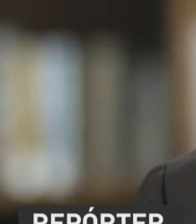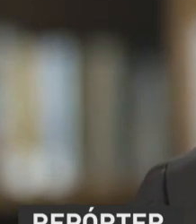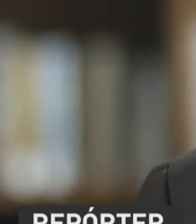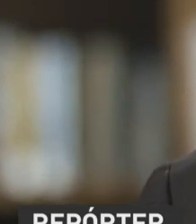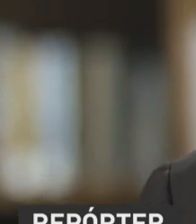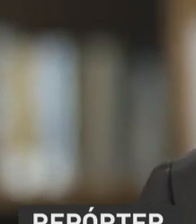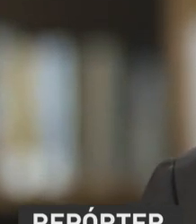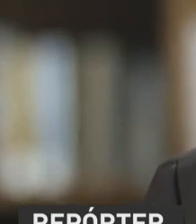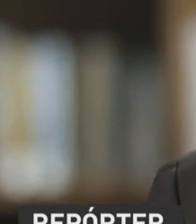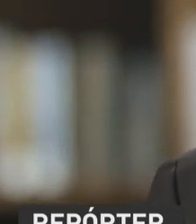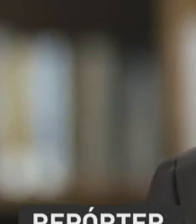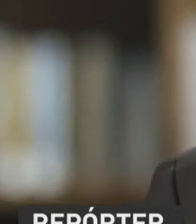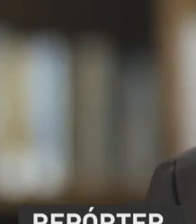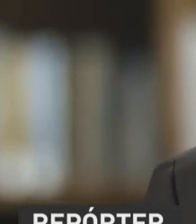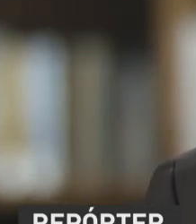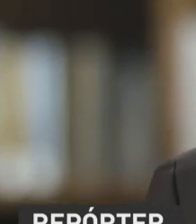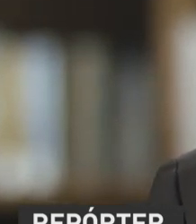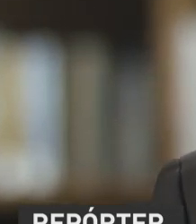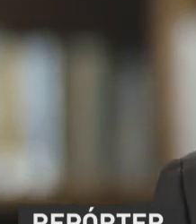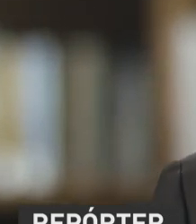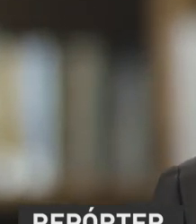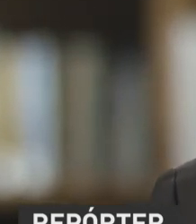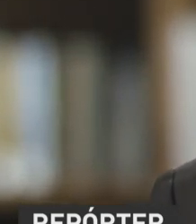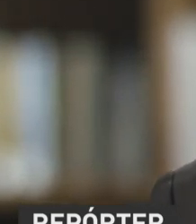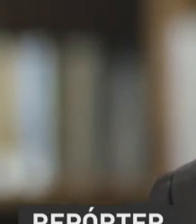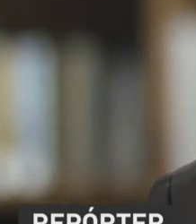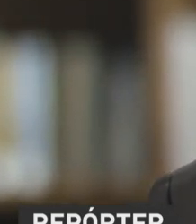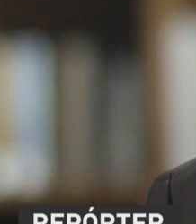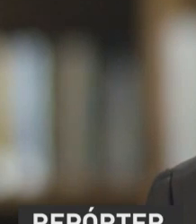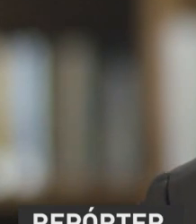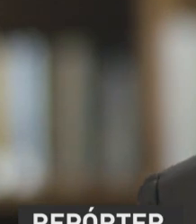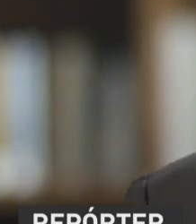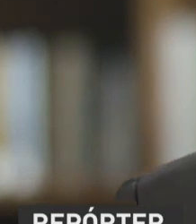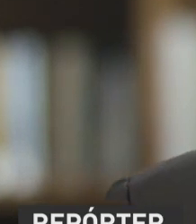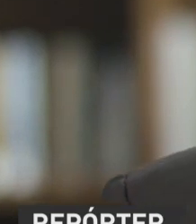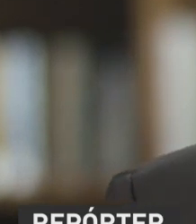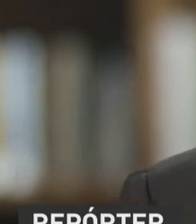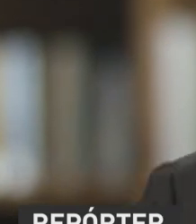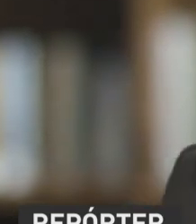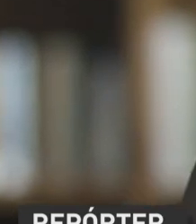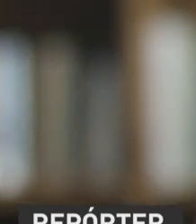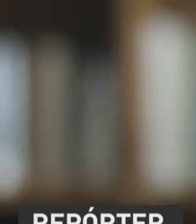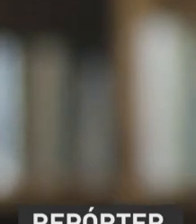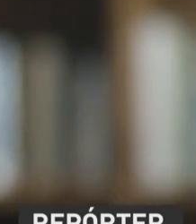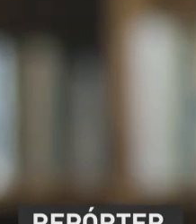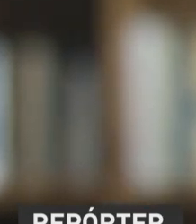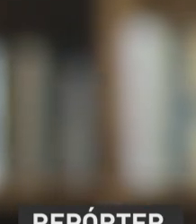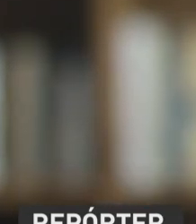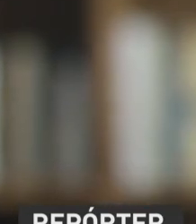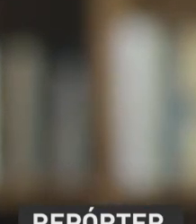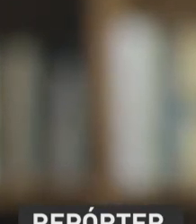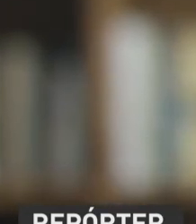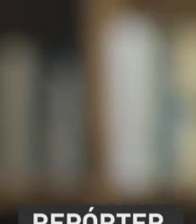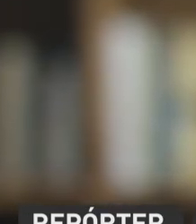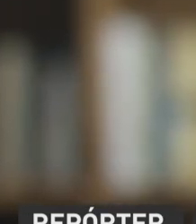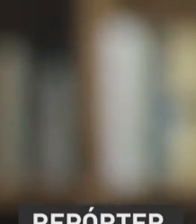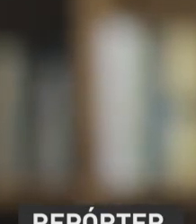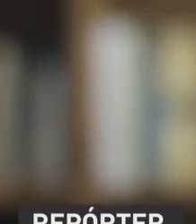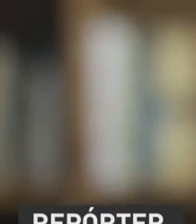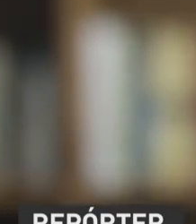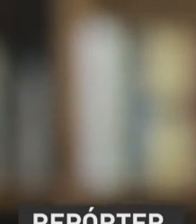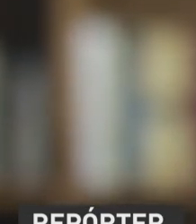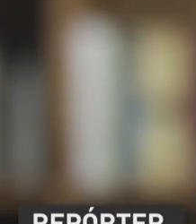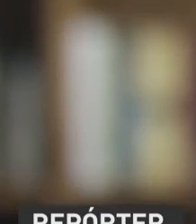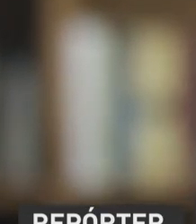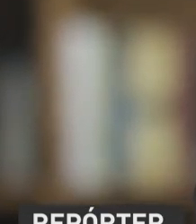governo não terá como pagar os aposentados o nosso objetivo é garantir um sistema de aposentadorias pagas em dia sem calotes sem